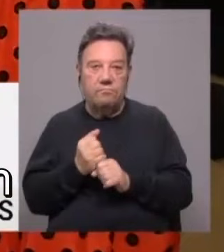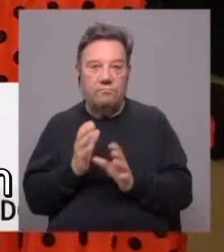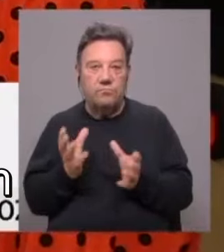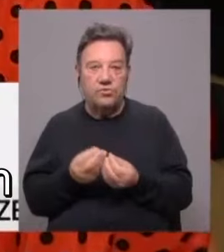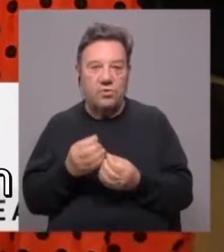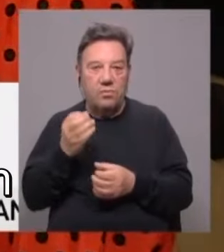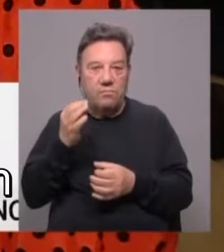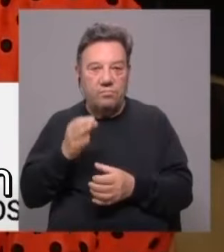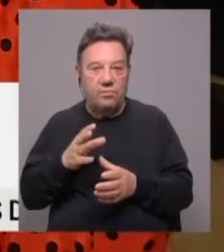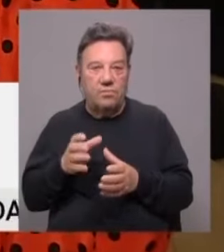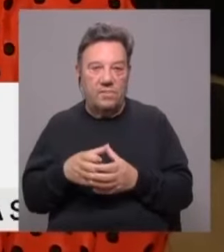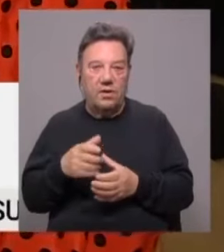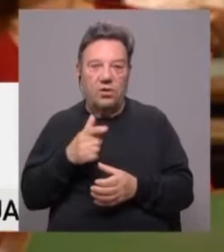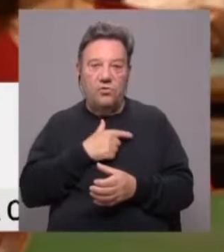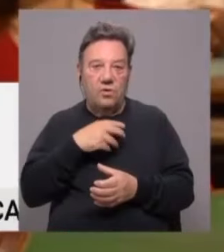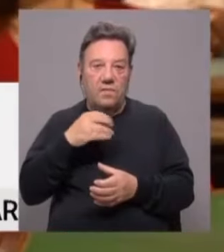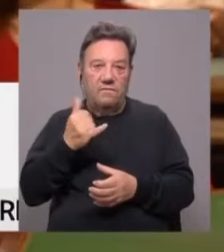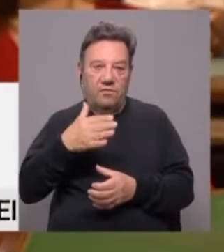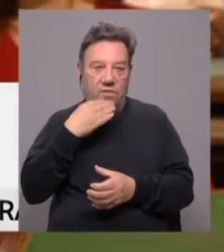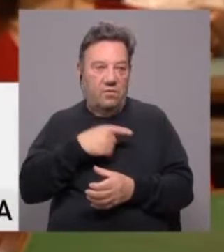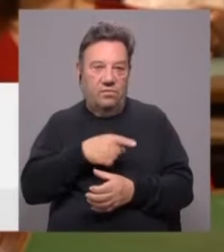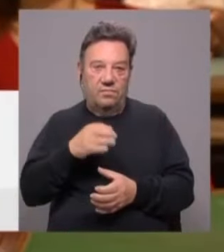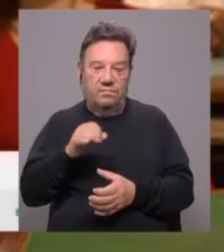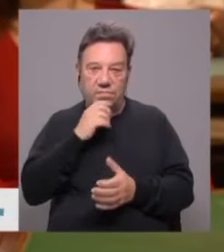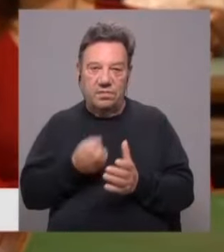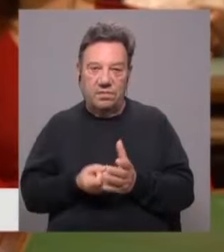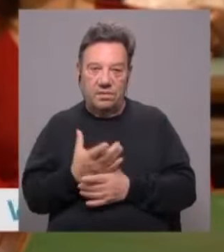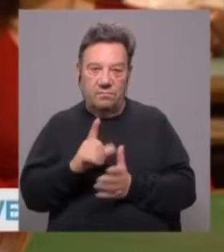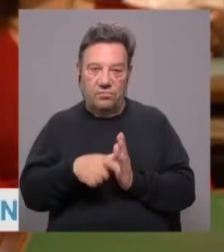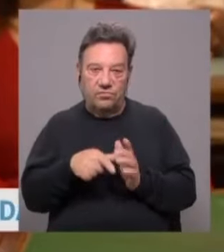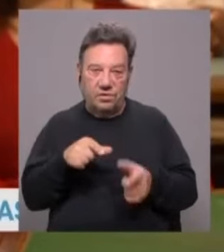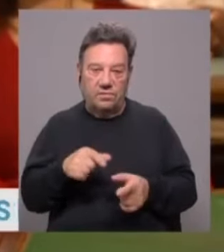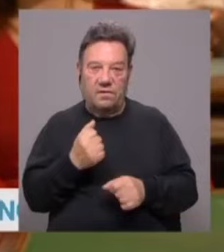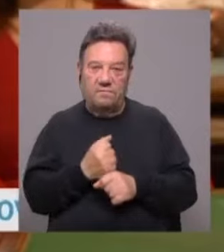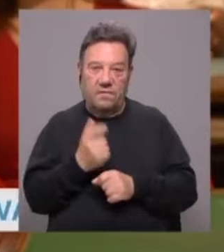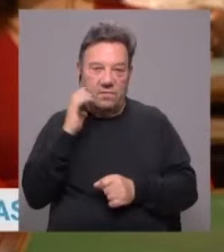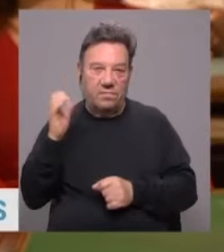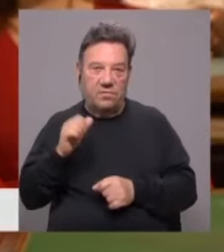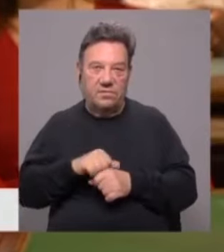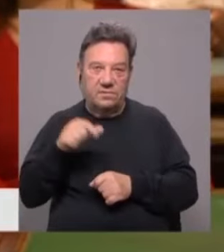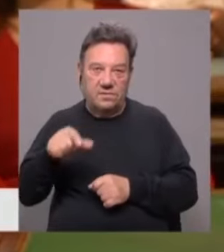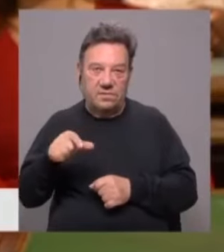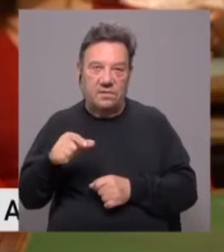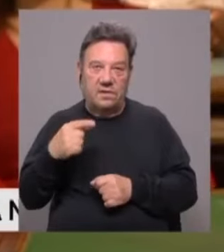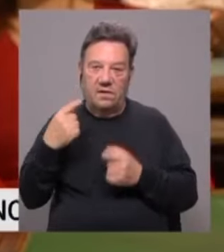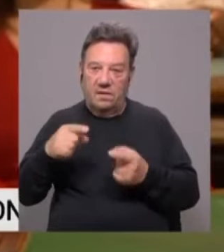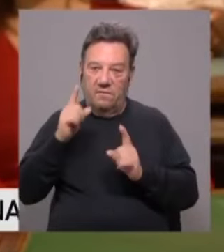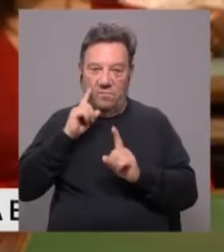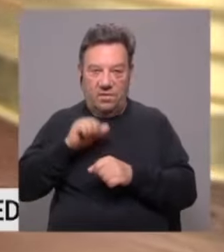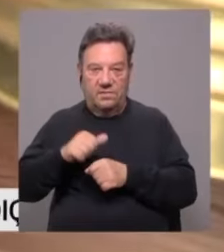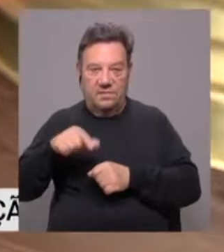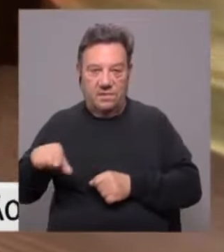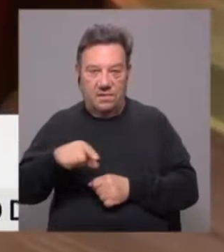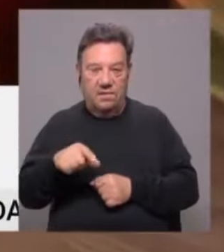de uma turma com 21 alunos. Conseguimos criar um projeto que fez barulho na cidade, que teve relevância na